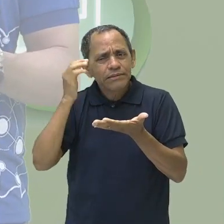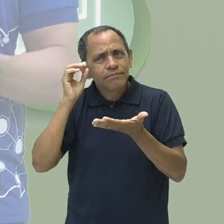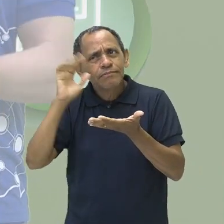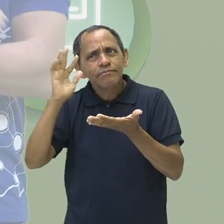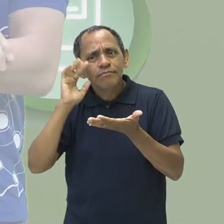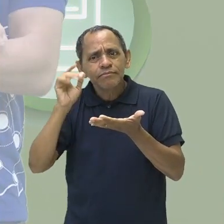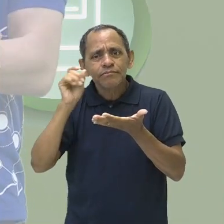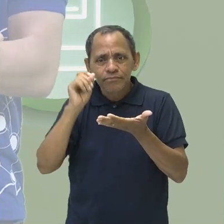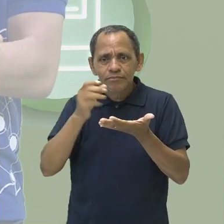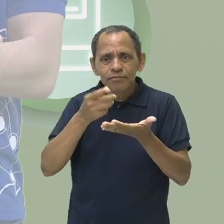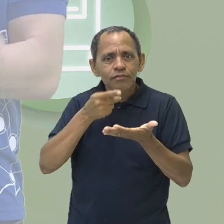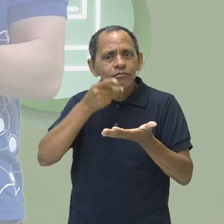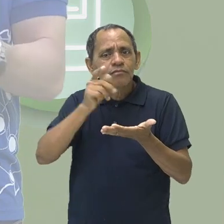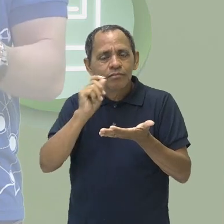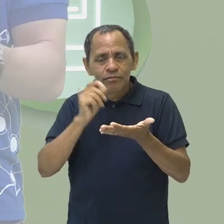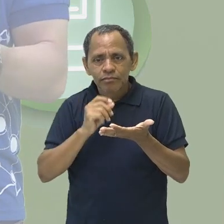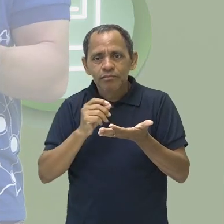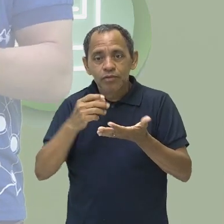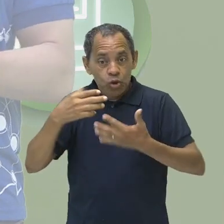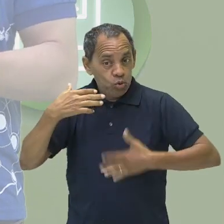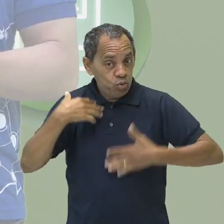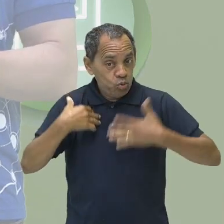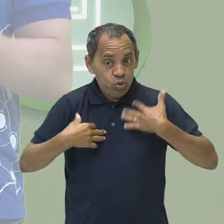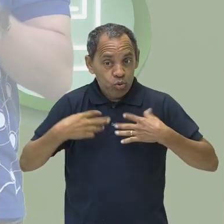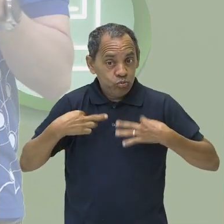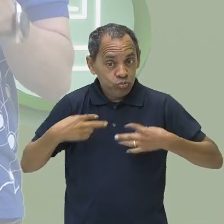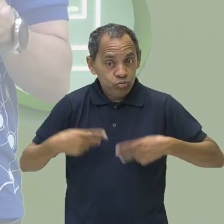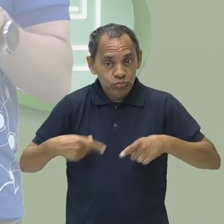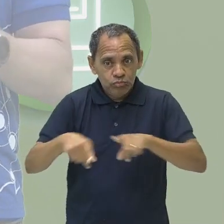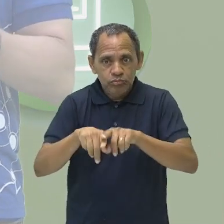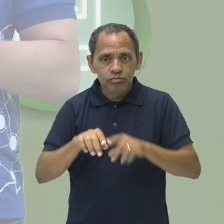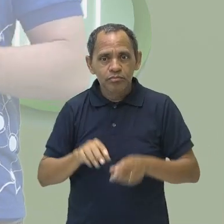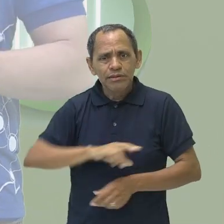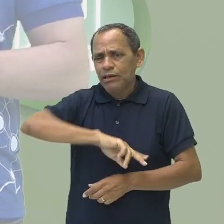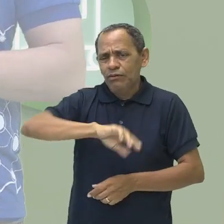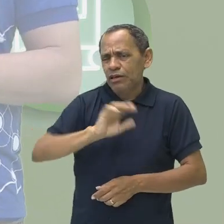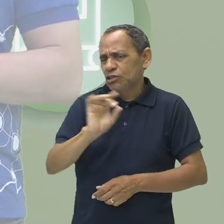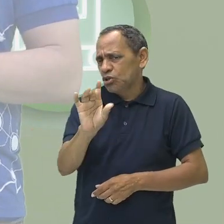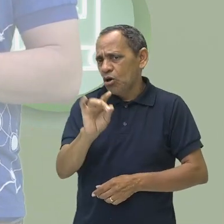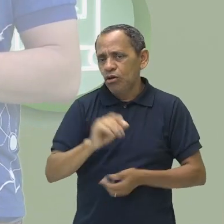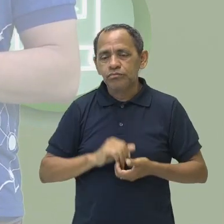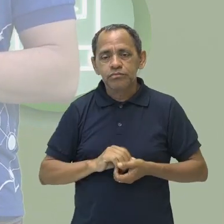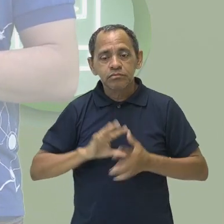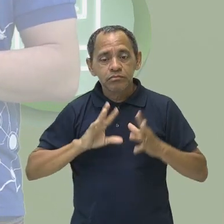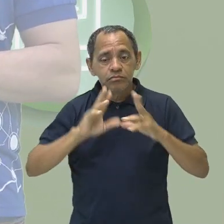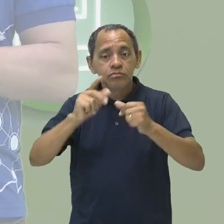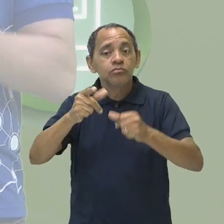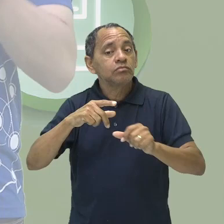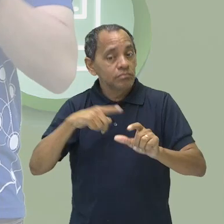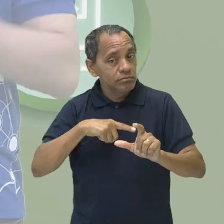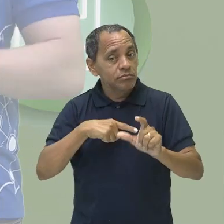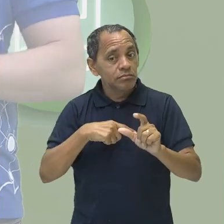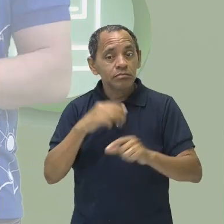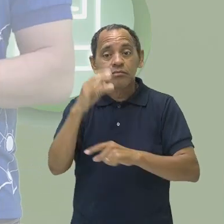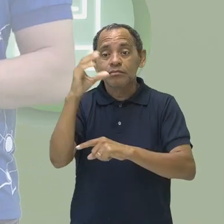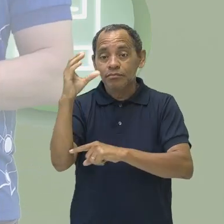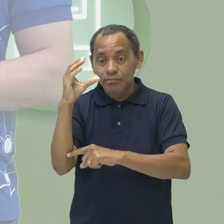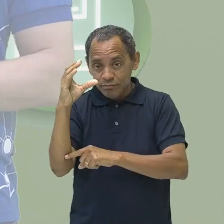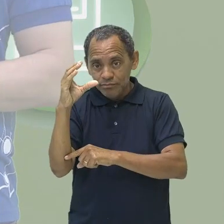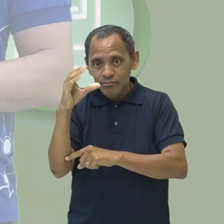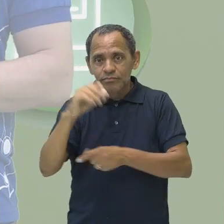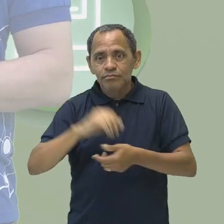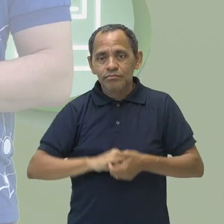estamos falando de corpo humano, mas não só isso. Tudo que vai ter carbono. Já ali